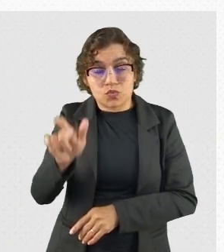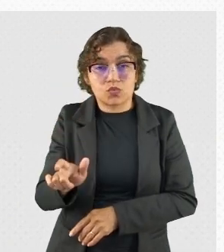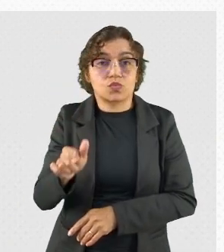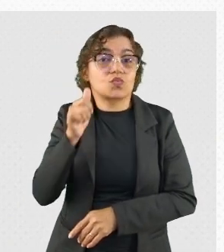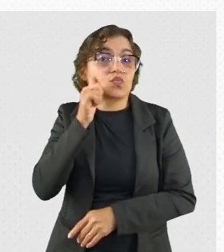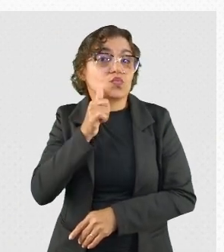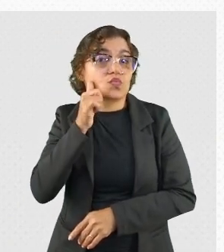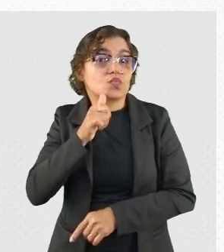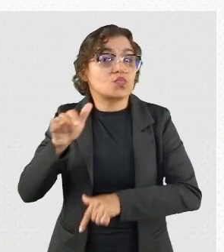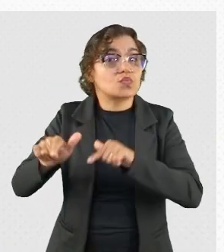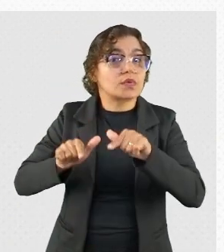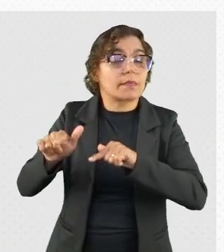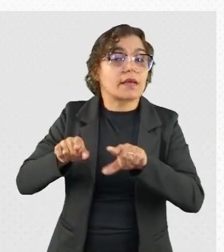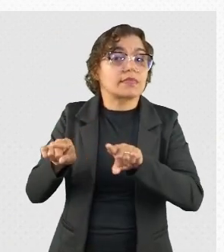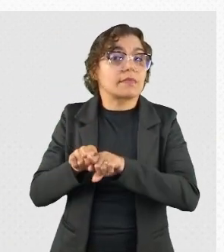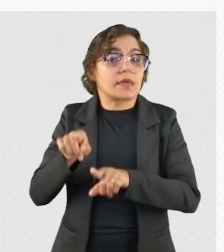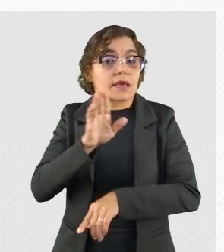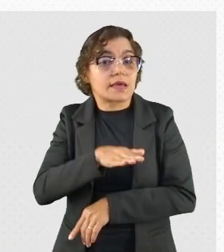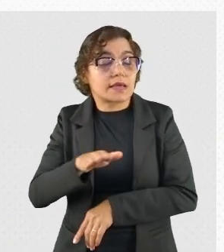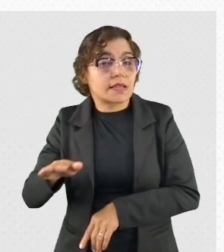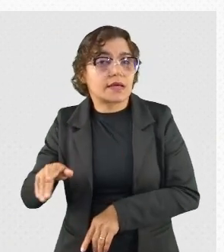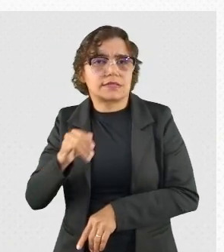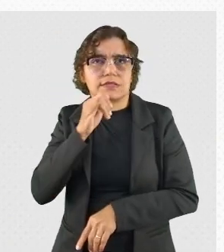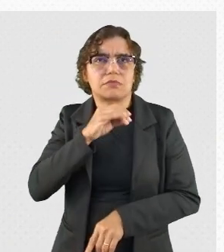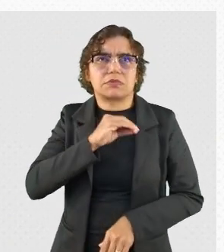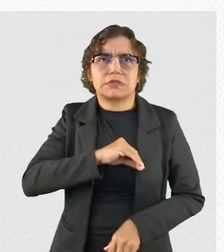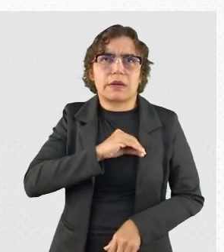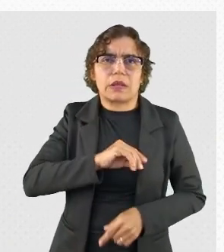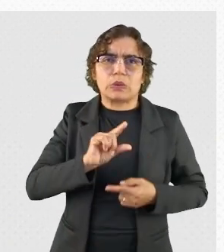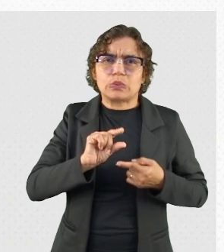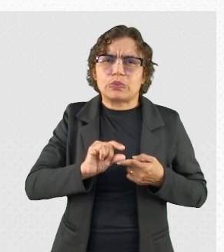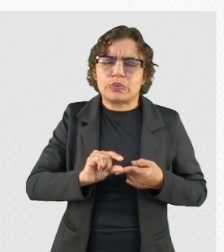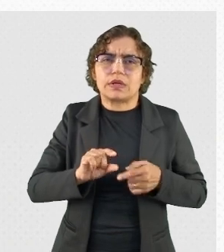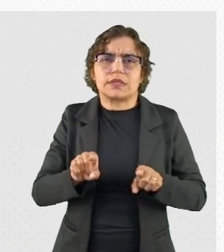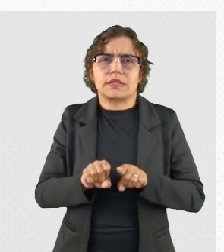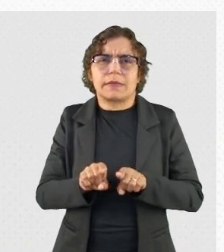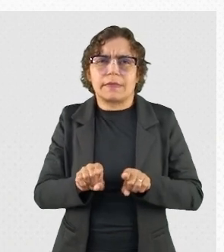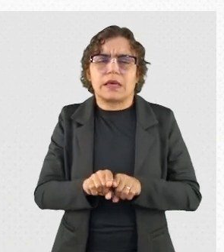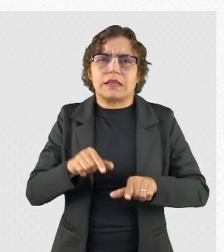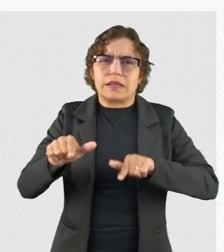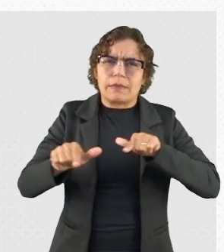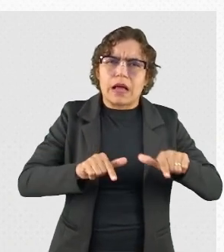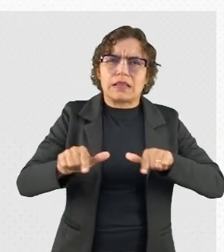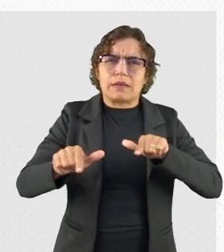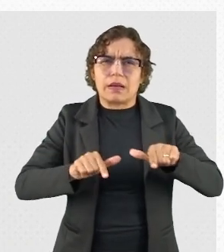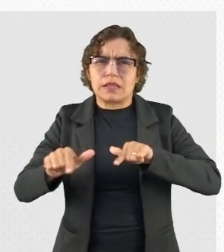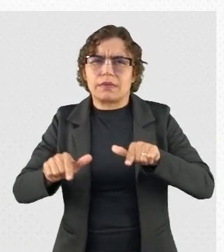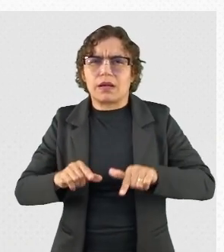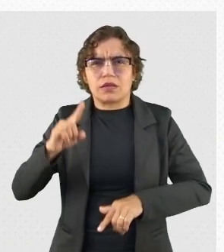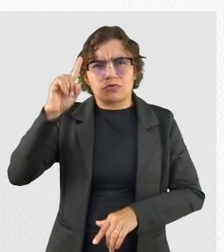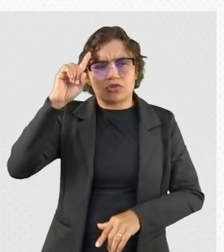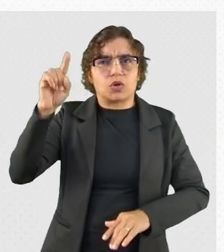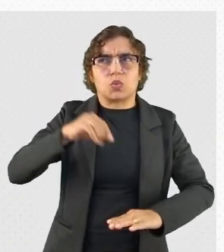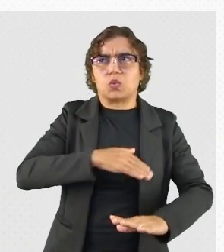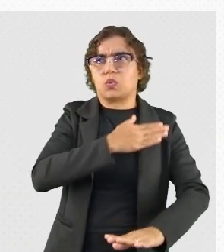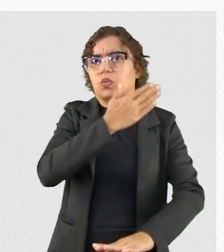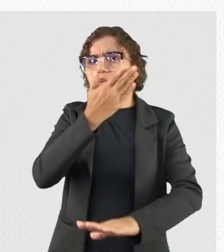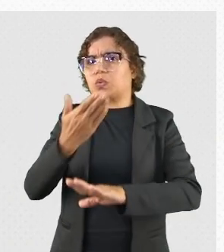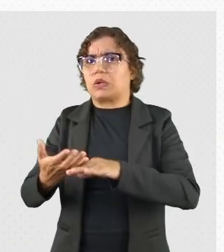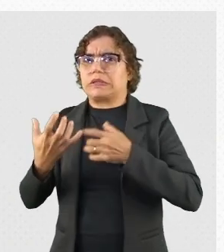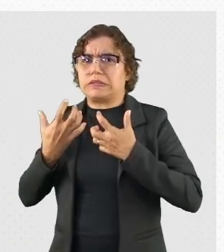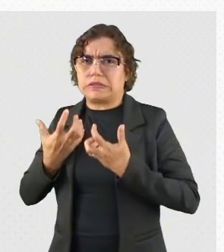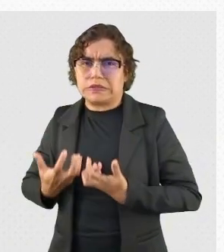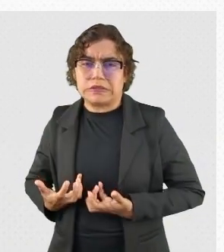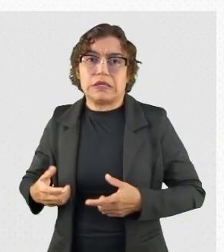e de criança. Então, baixo salário, jornadas de trabalho exaustivas, a precarização total,